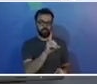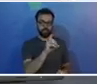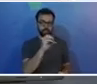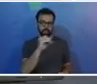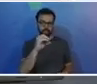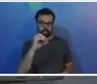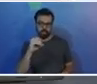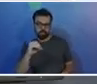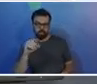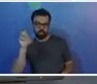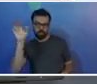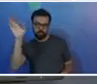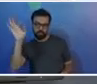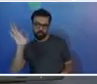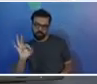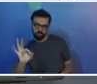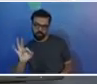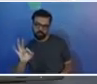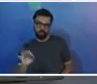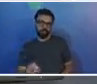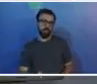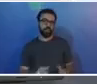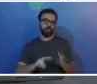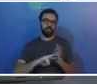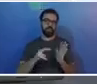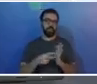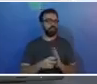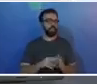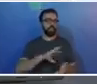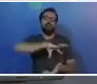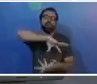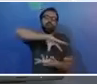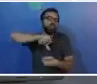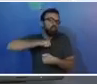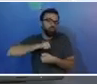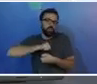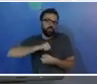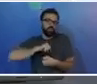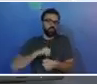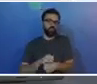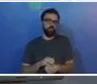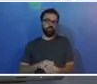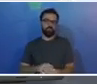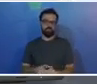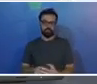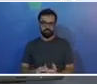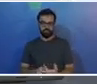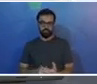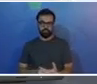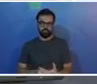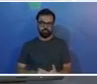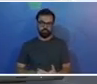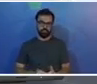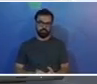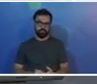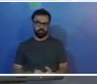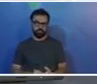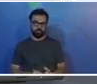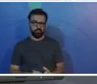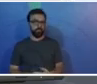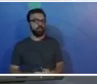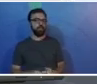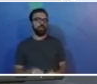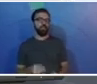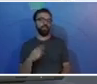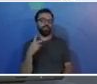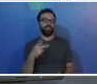ele é 100% bom no futebol, significa o quê? Ele é totalmente bom. Então, 100% significa total. Quando